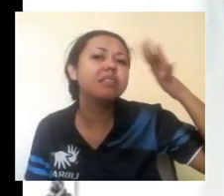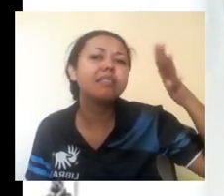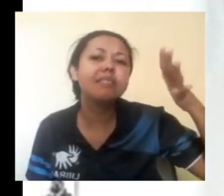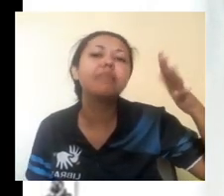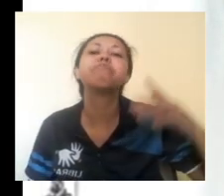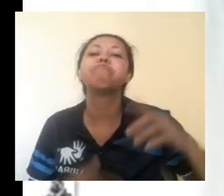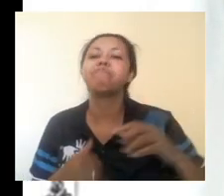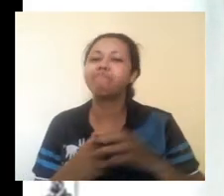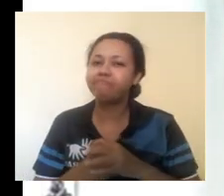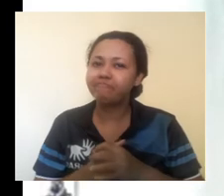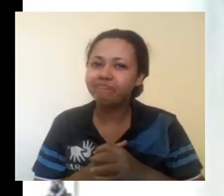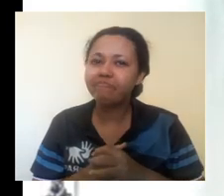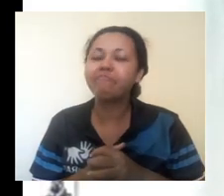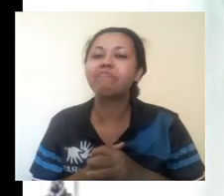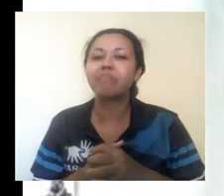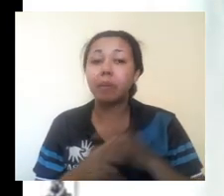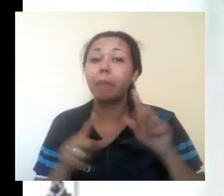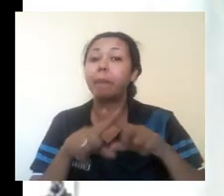quatro